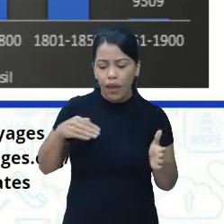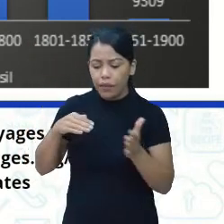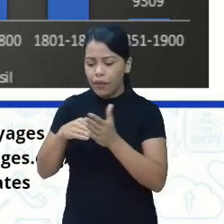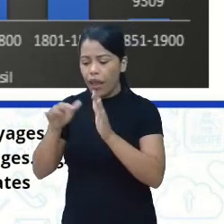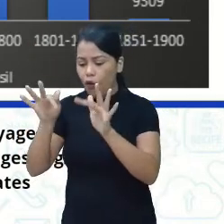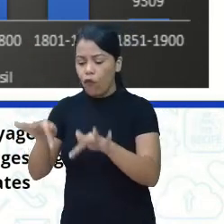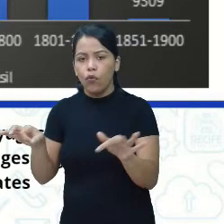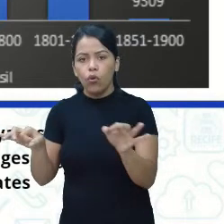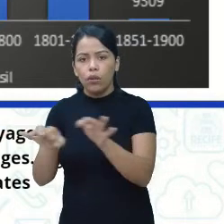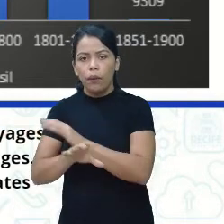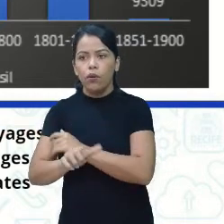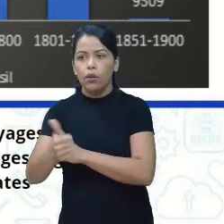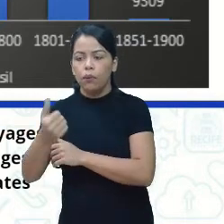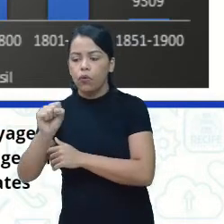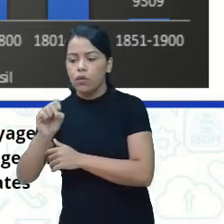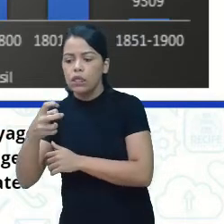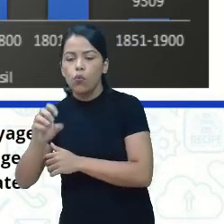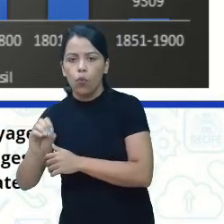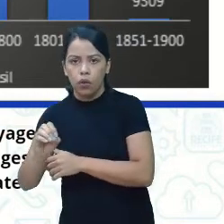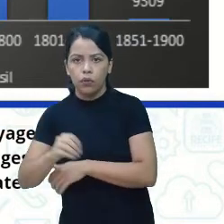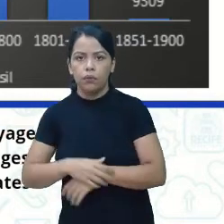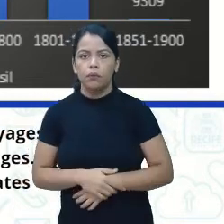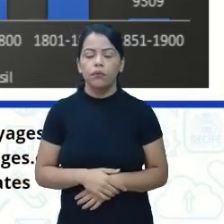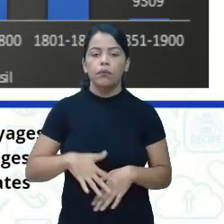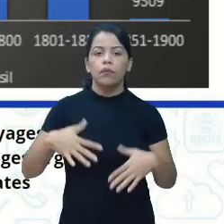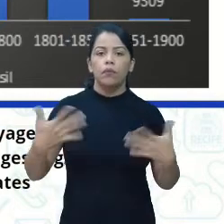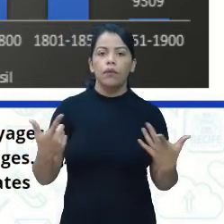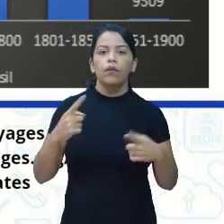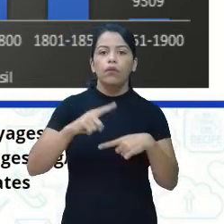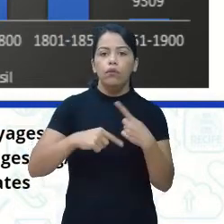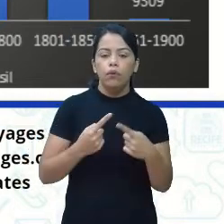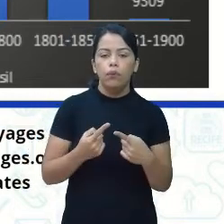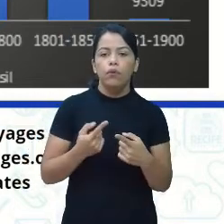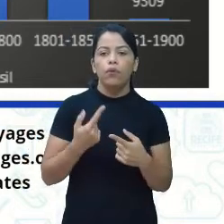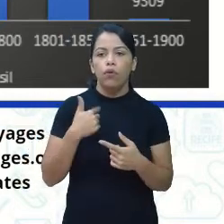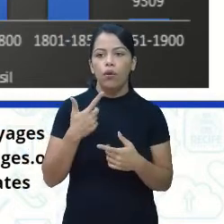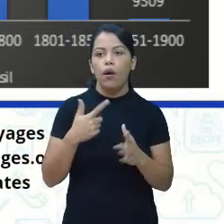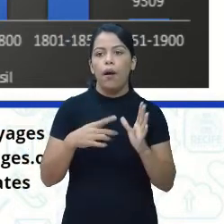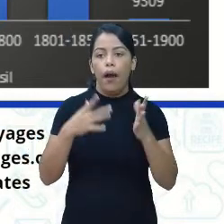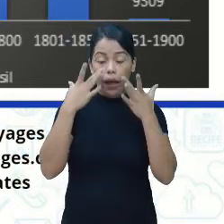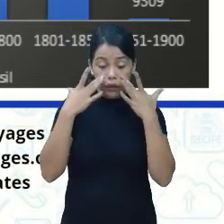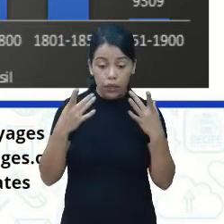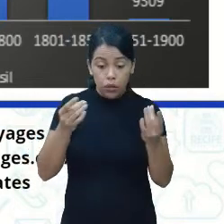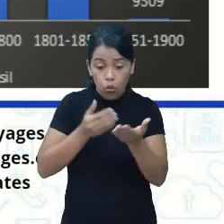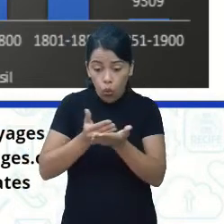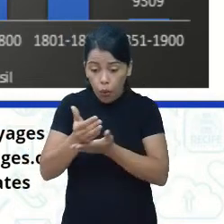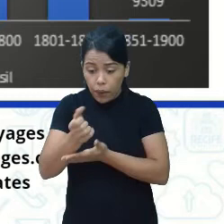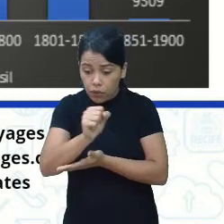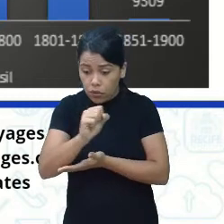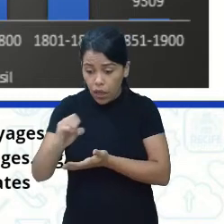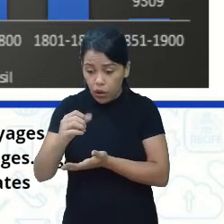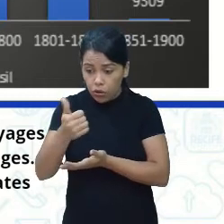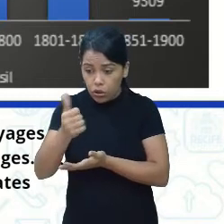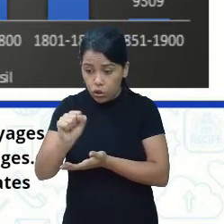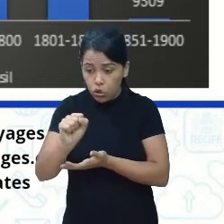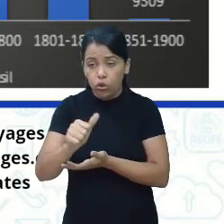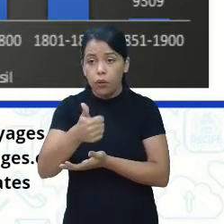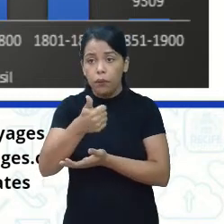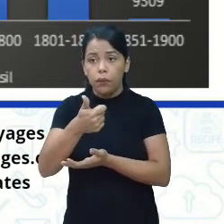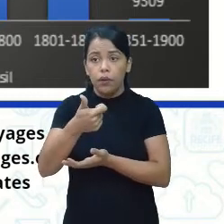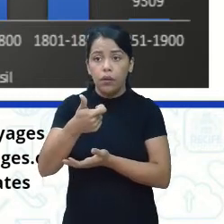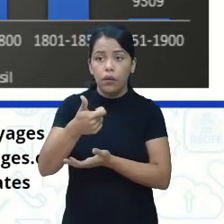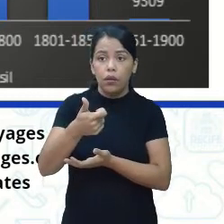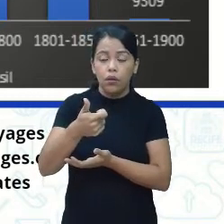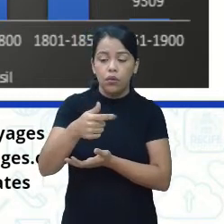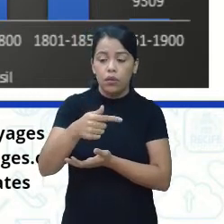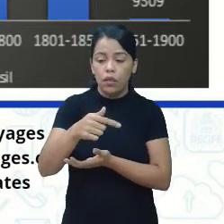foi em 1850. E eu vou chamar mais atenção ainda no início do século XVIII, a partir de 1701 até